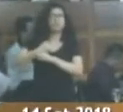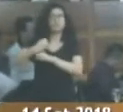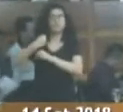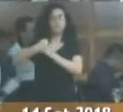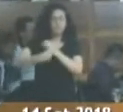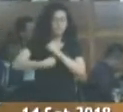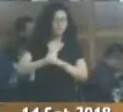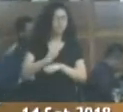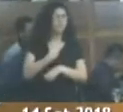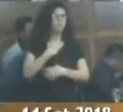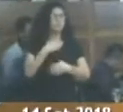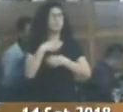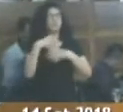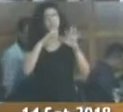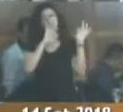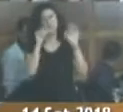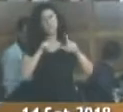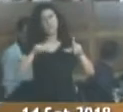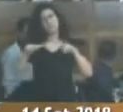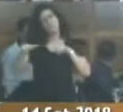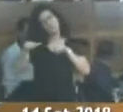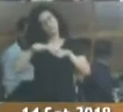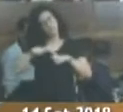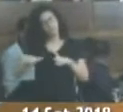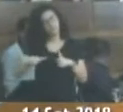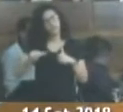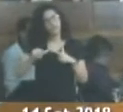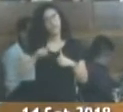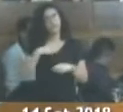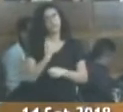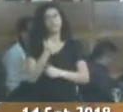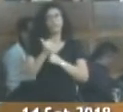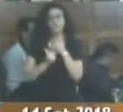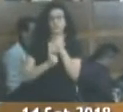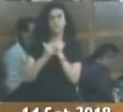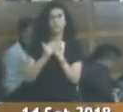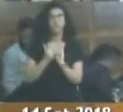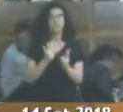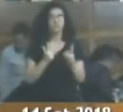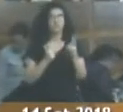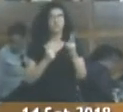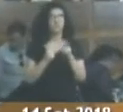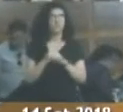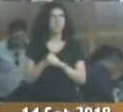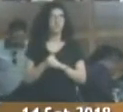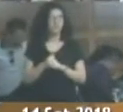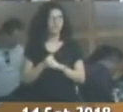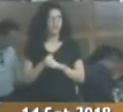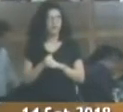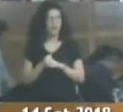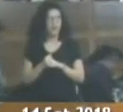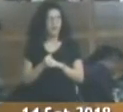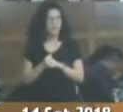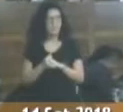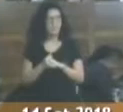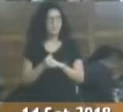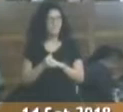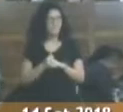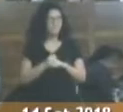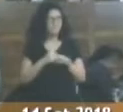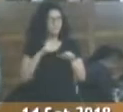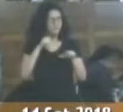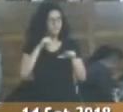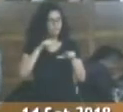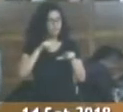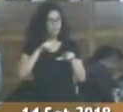Eu me sinto muito honrado de trabalhar lá, e a gente busca sempre a questão de estar